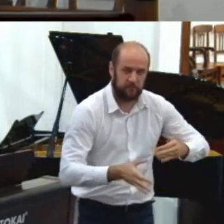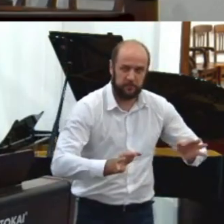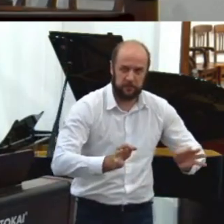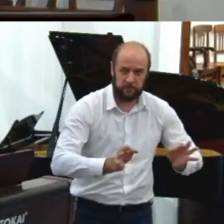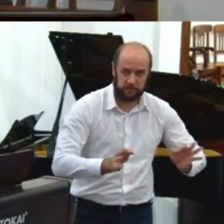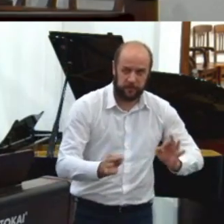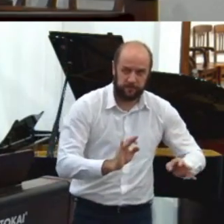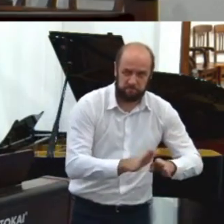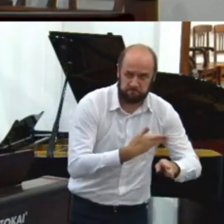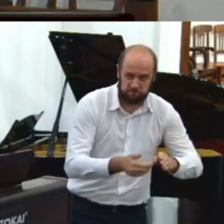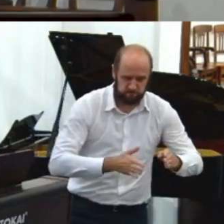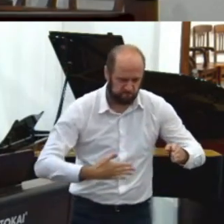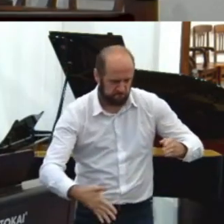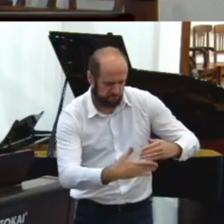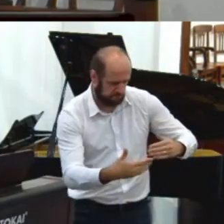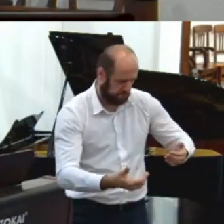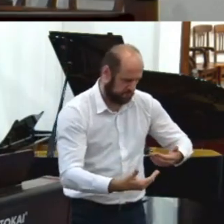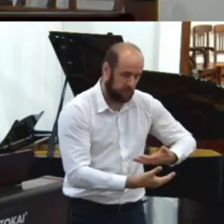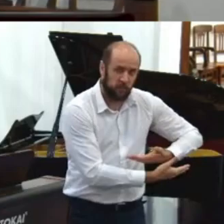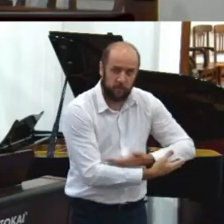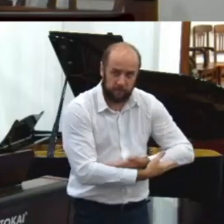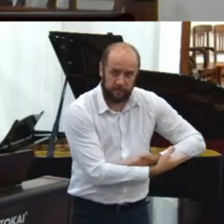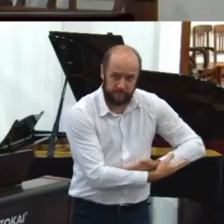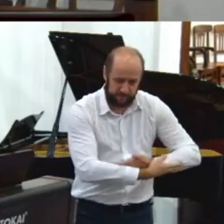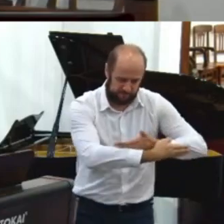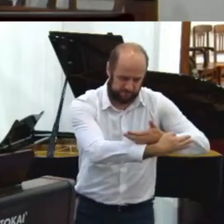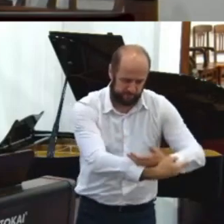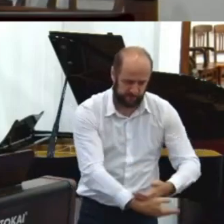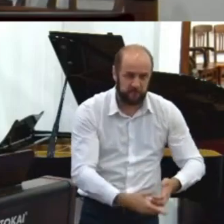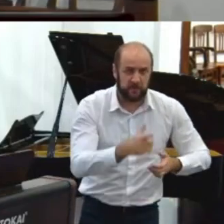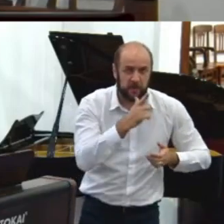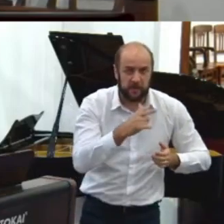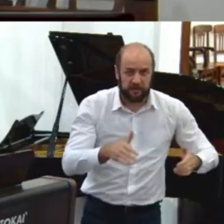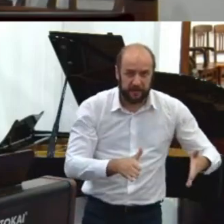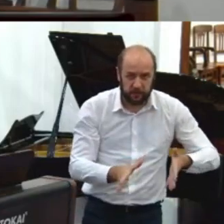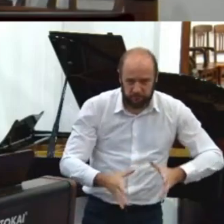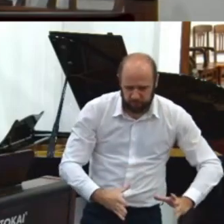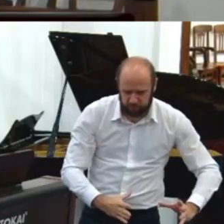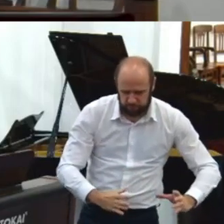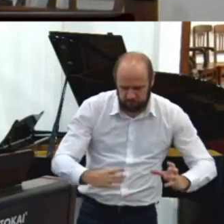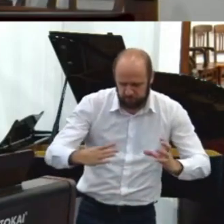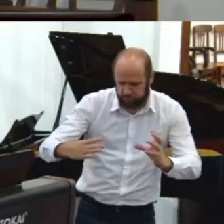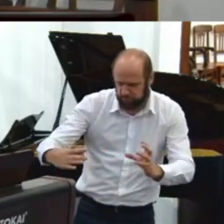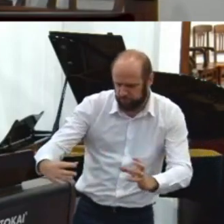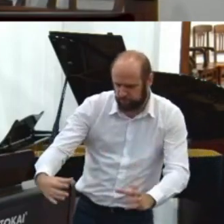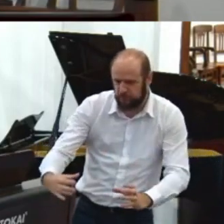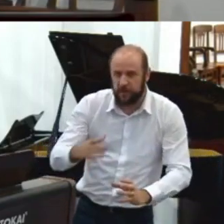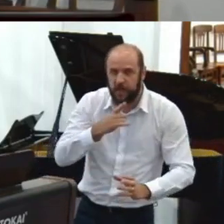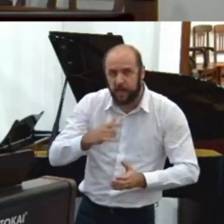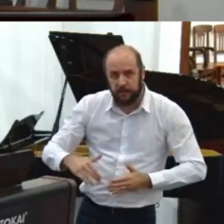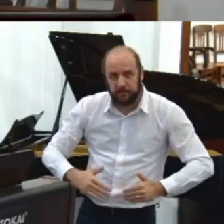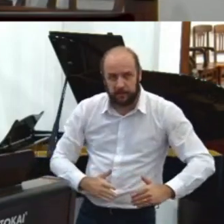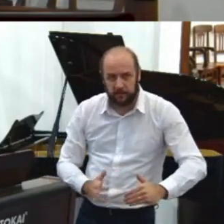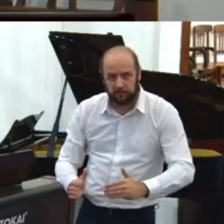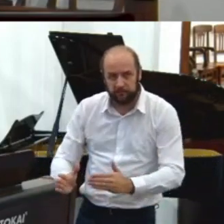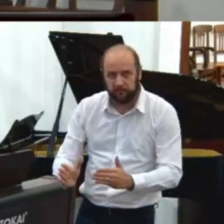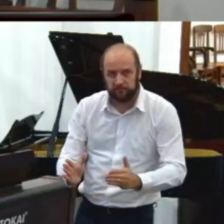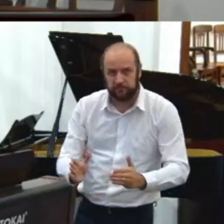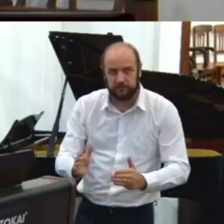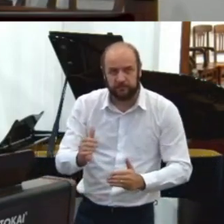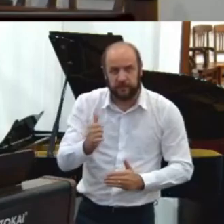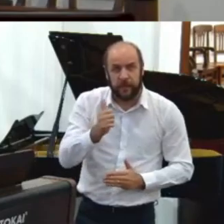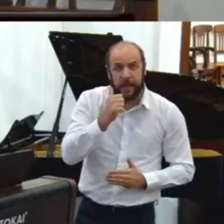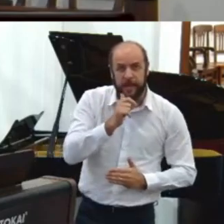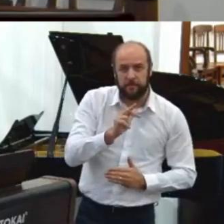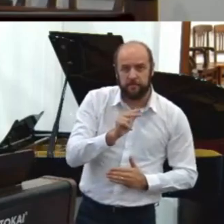e piche, e pondo nele o menino, largou o cesto no meio dos juncos, à beira do rio. A irmã do